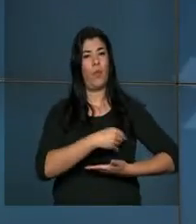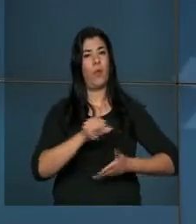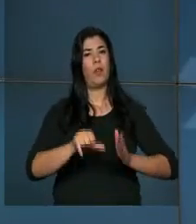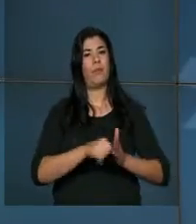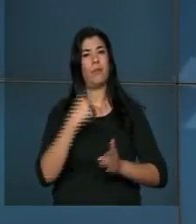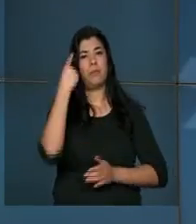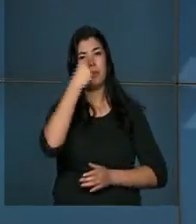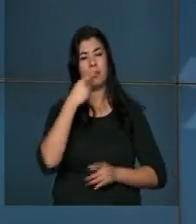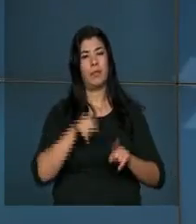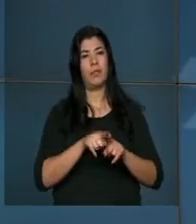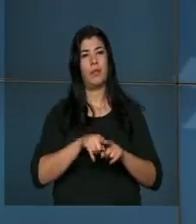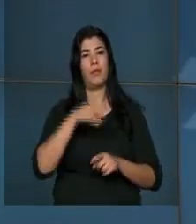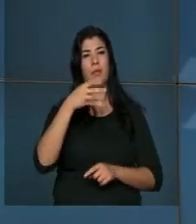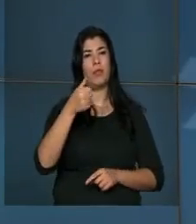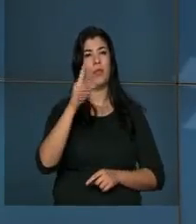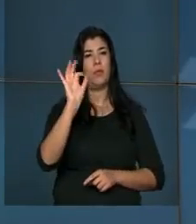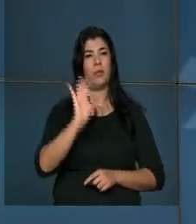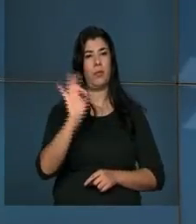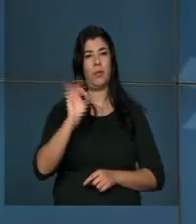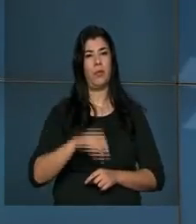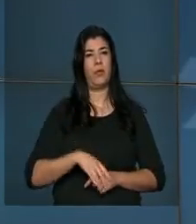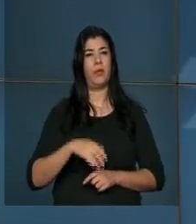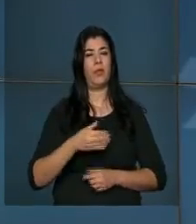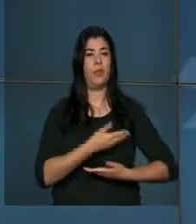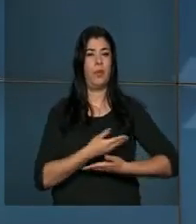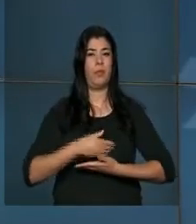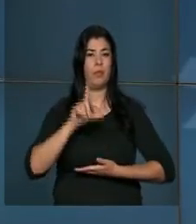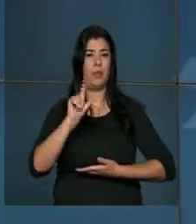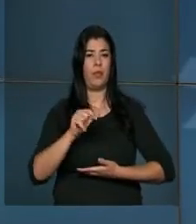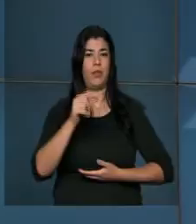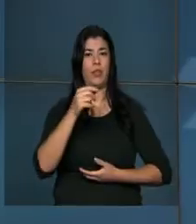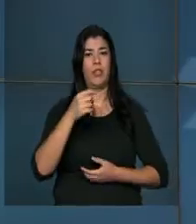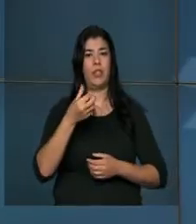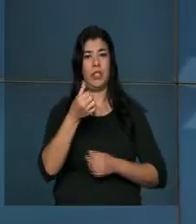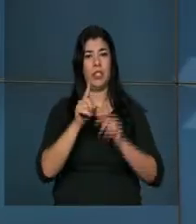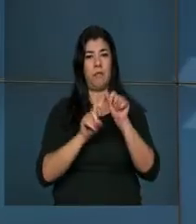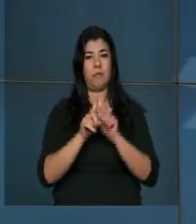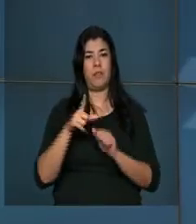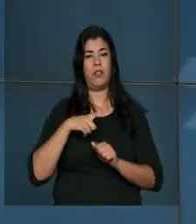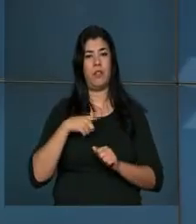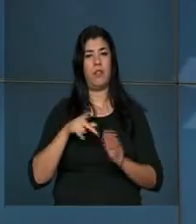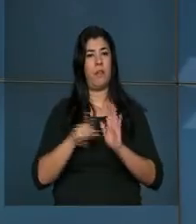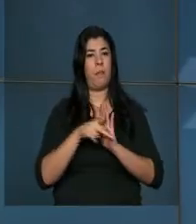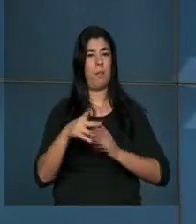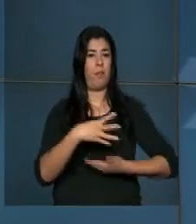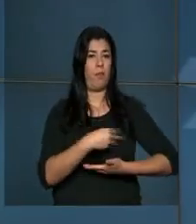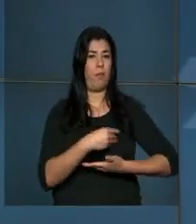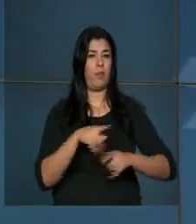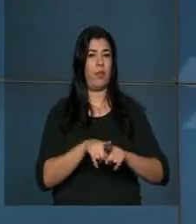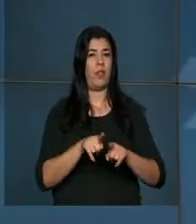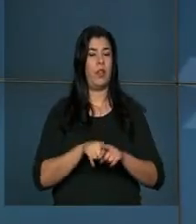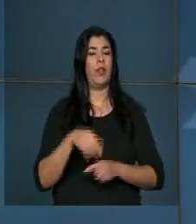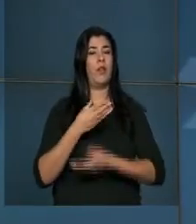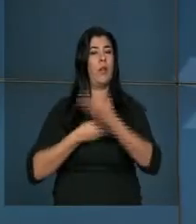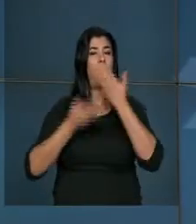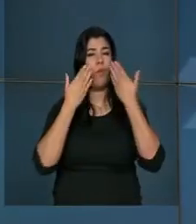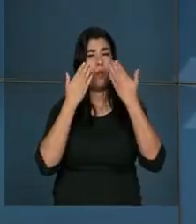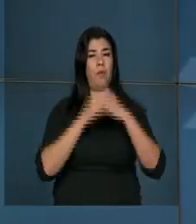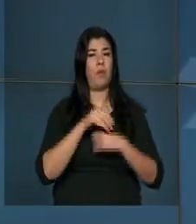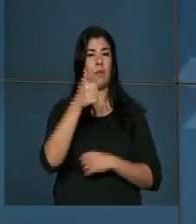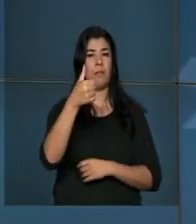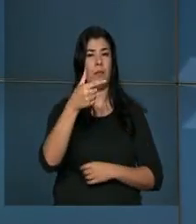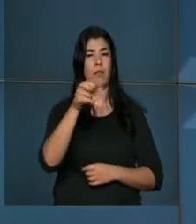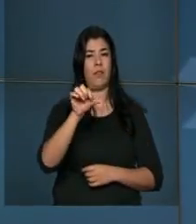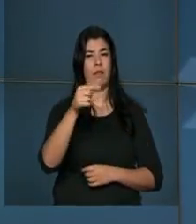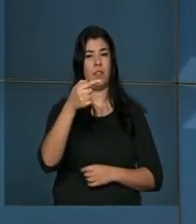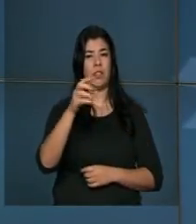crianças menores de 6 meses de idade tiveram alimentação exclusivamente por leite materno. Na década de 70, esse